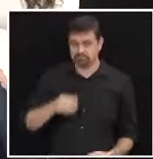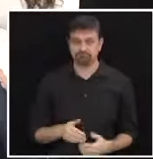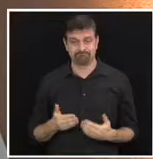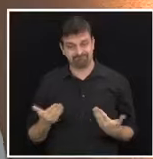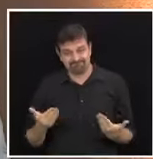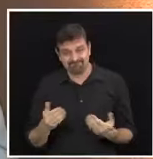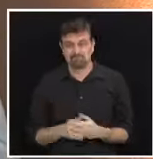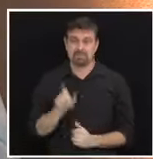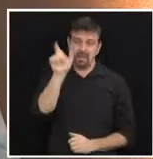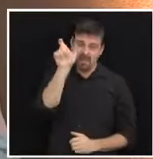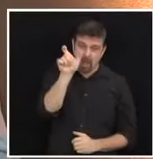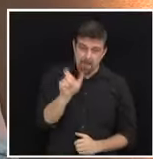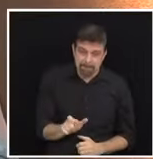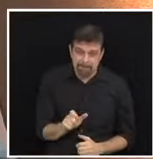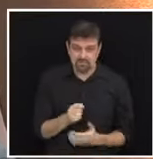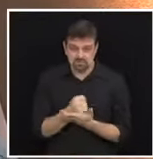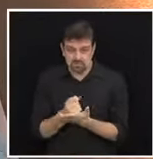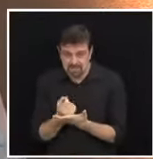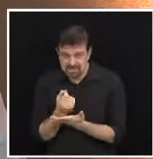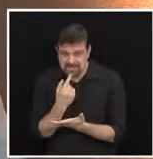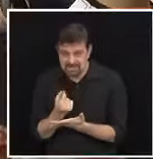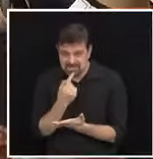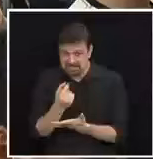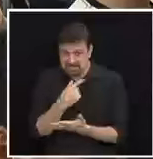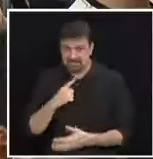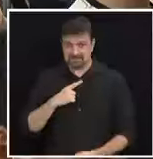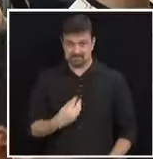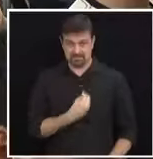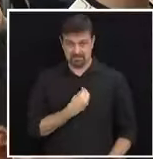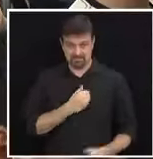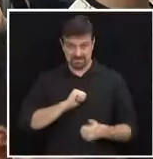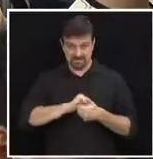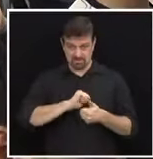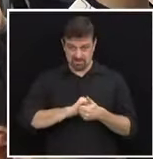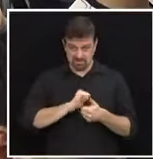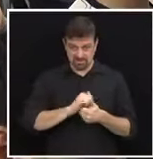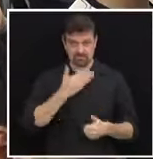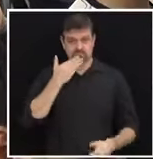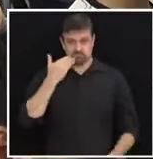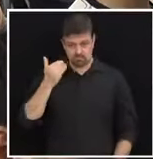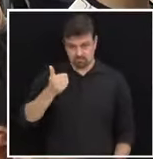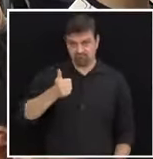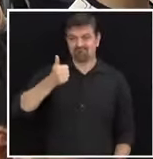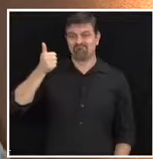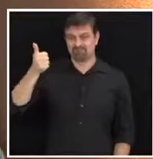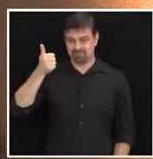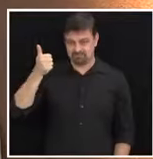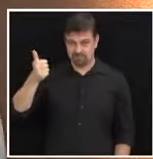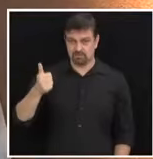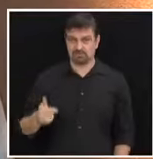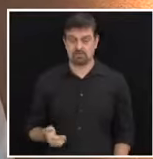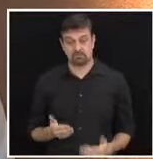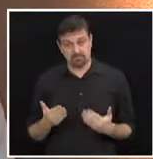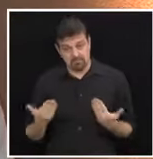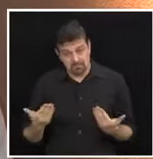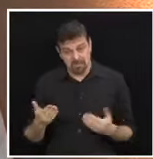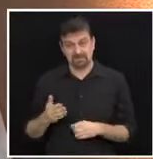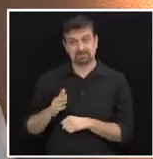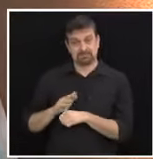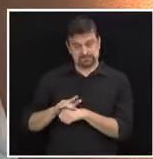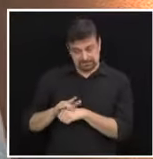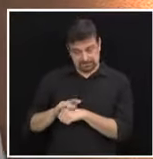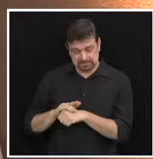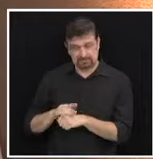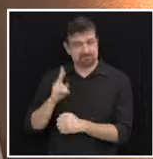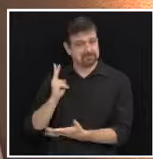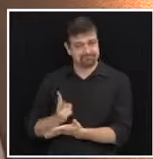O indivíduo em si que toma, ele tem, além de uma qualidade de vida, uma sobrevida muito boa, embora é uma doença